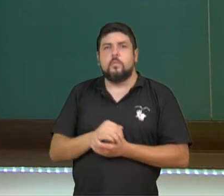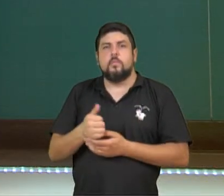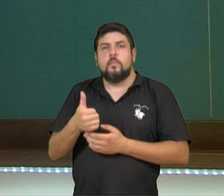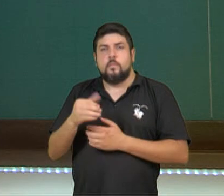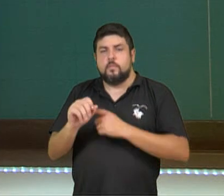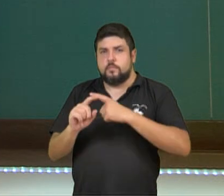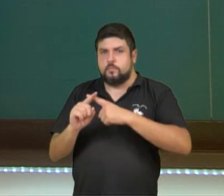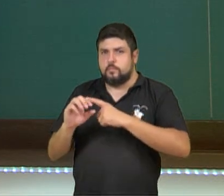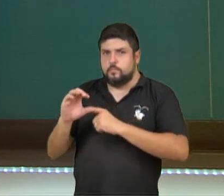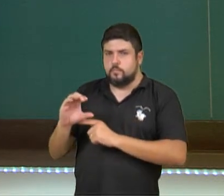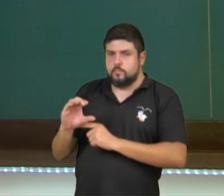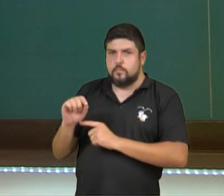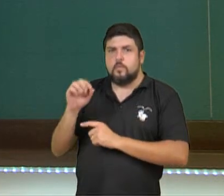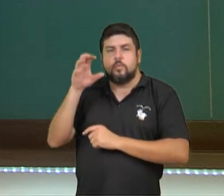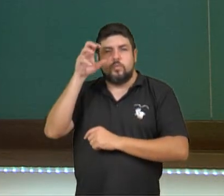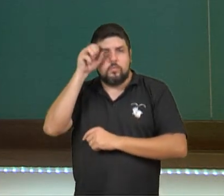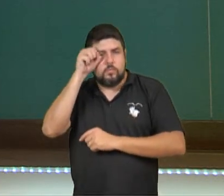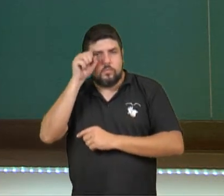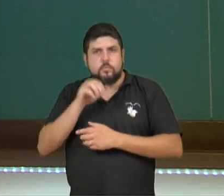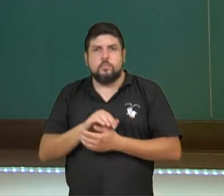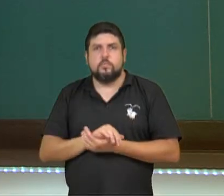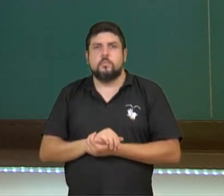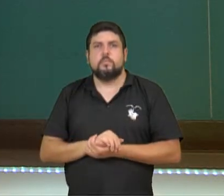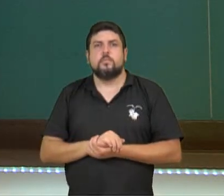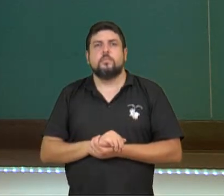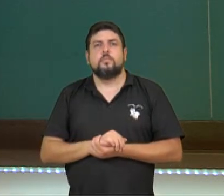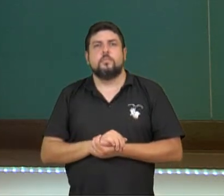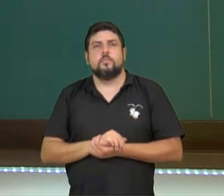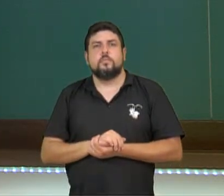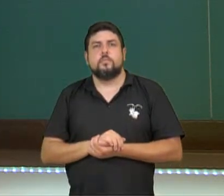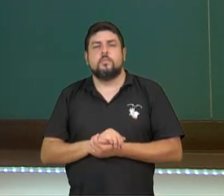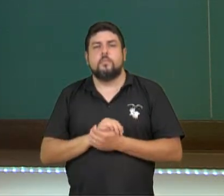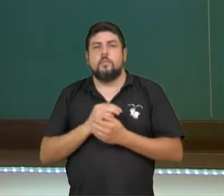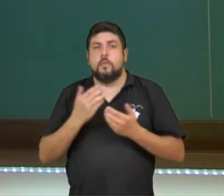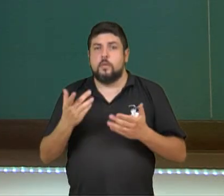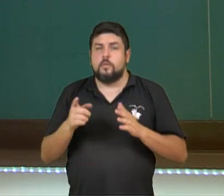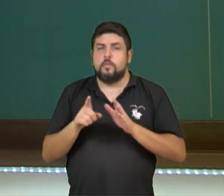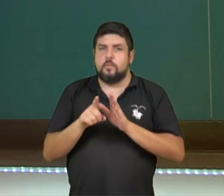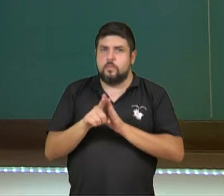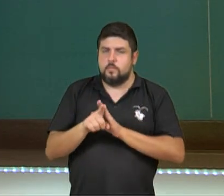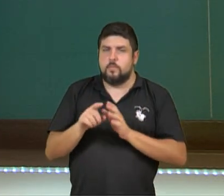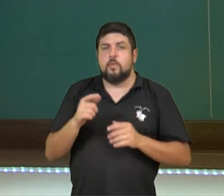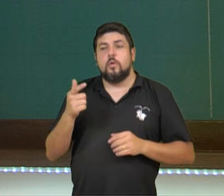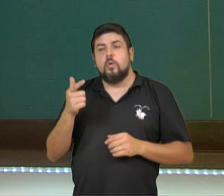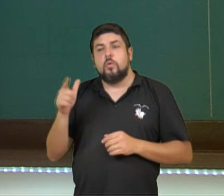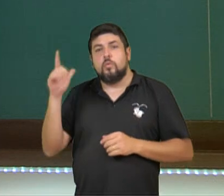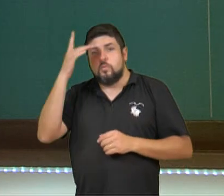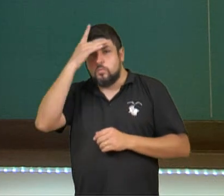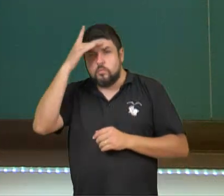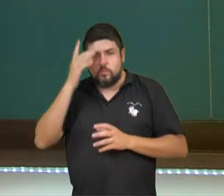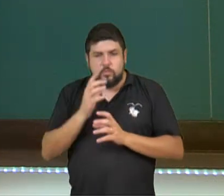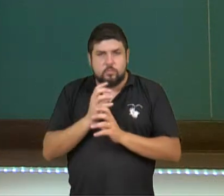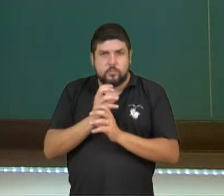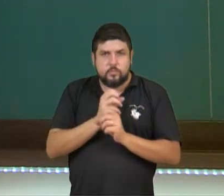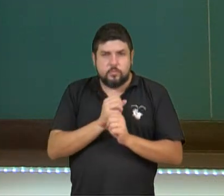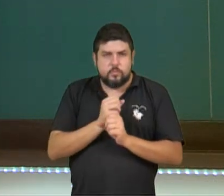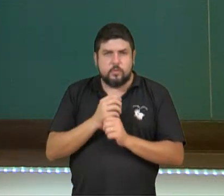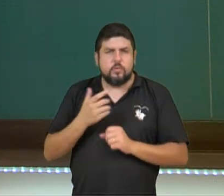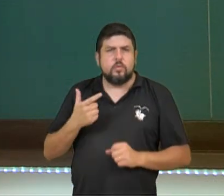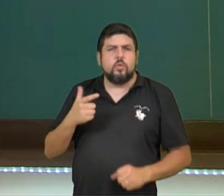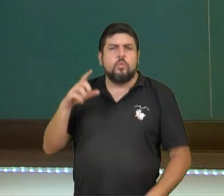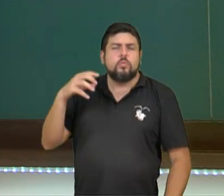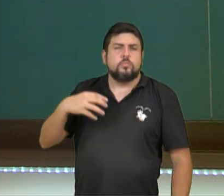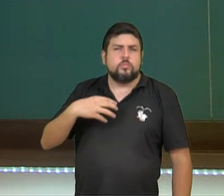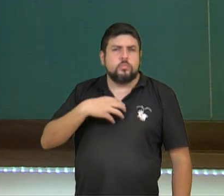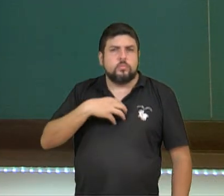C é a área do quarto. Então, a pergunta é... Outra pessoa calculou de outra maneira e